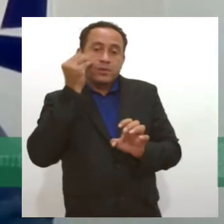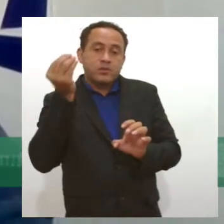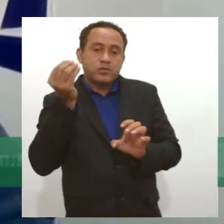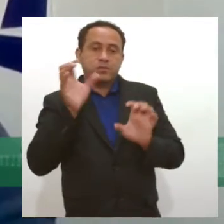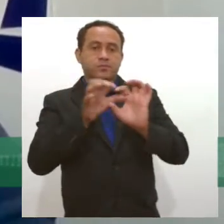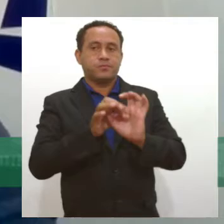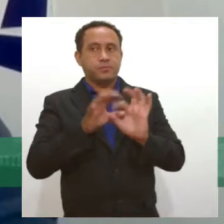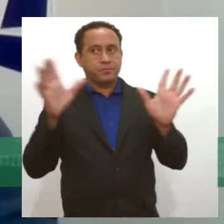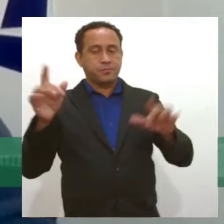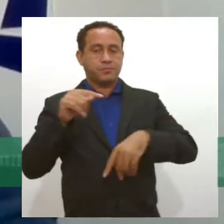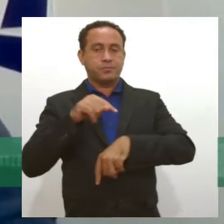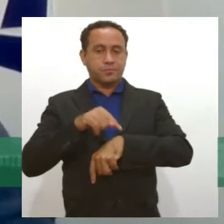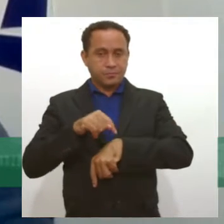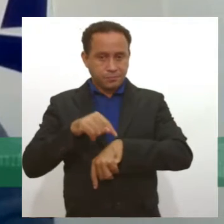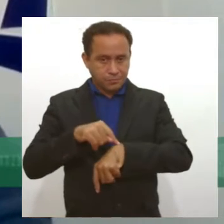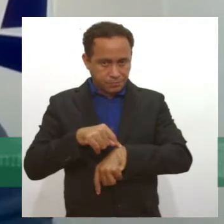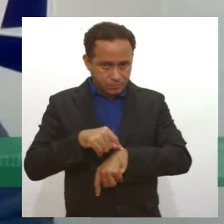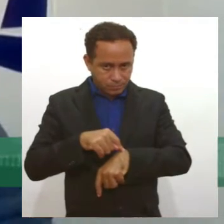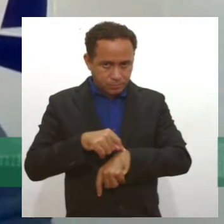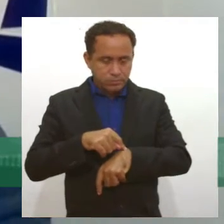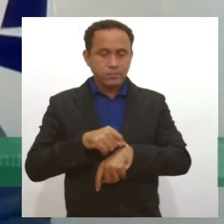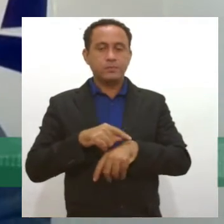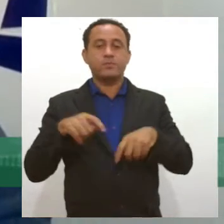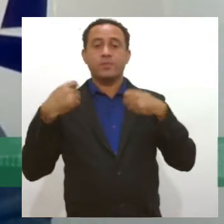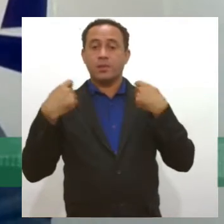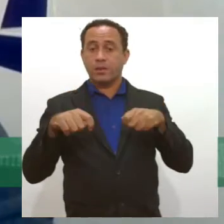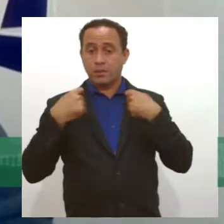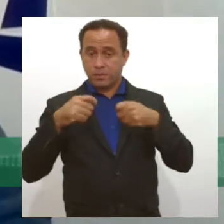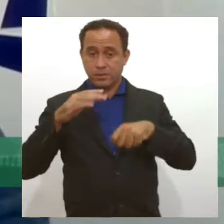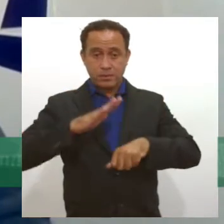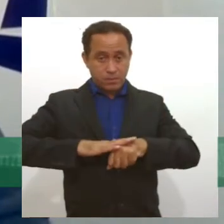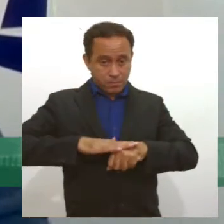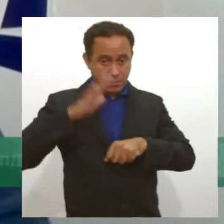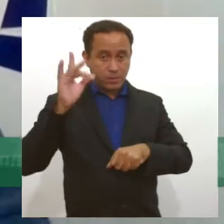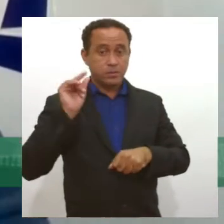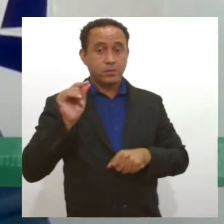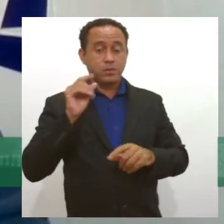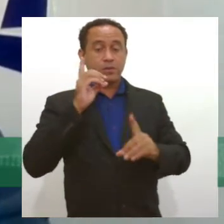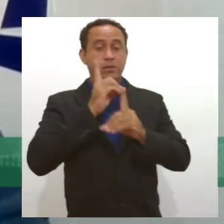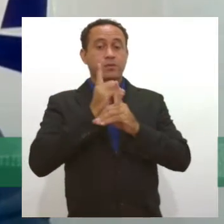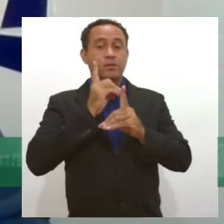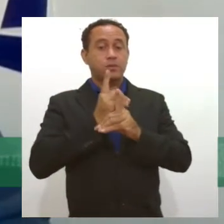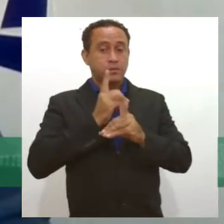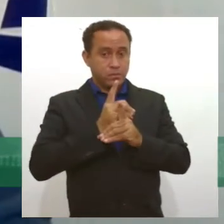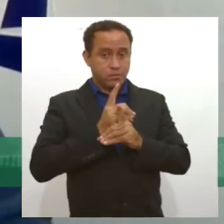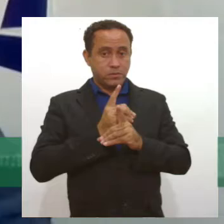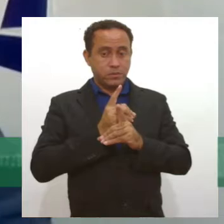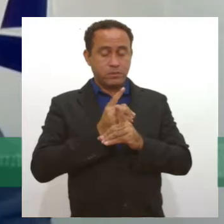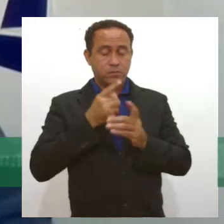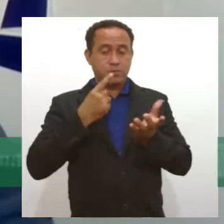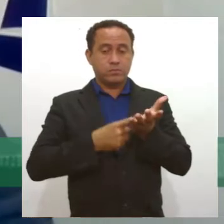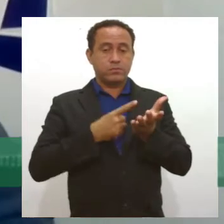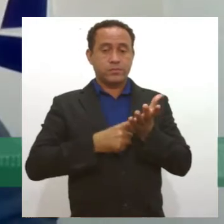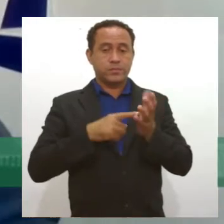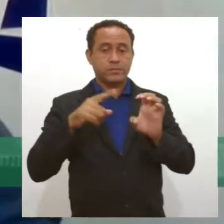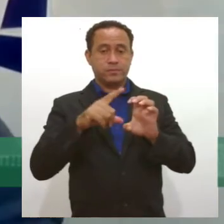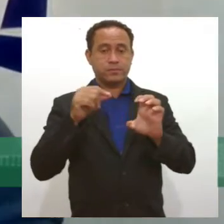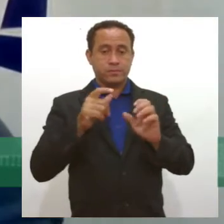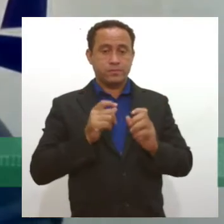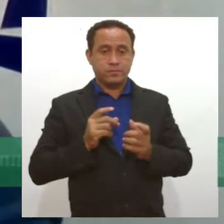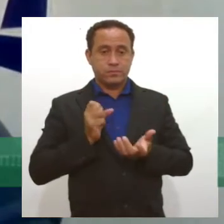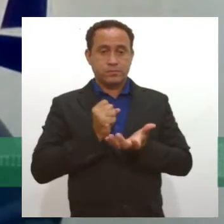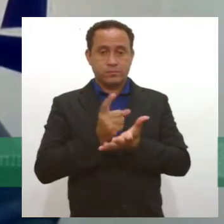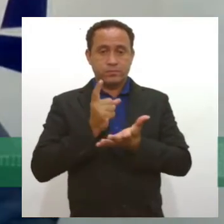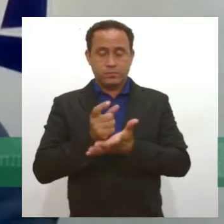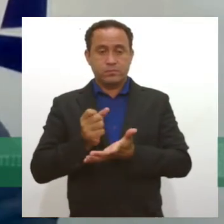de tempo, né? Sendo que a necessidade maior é você encontrar esse novo modelo de negócio, né? O empreendedor, ele